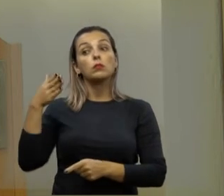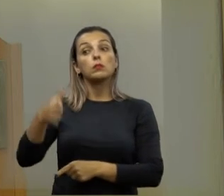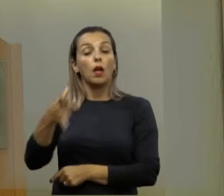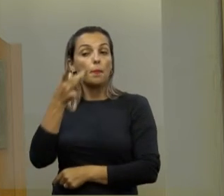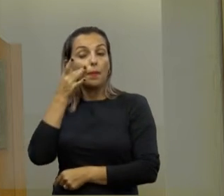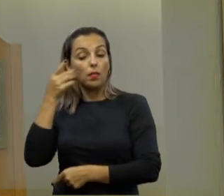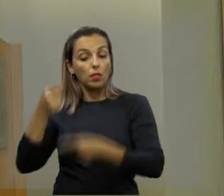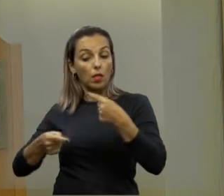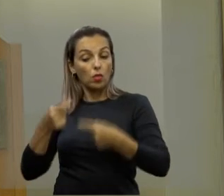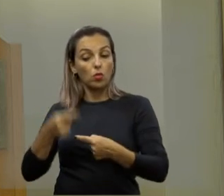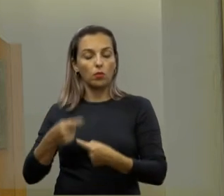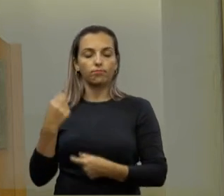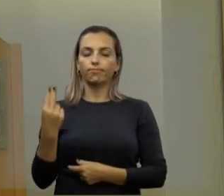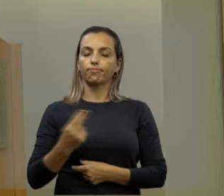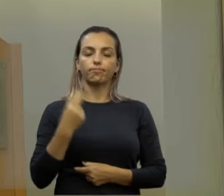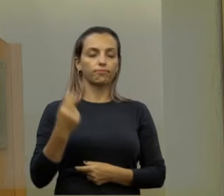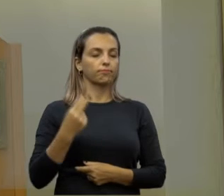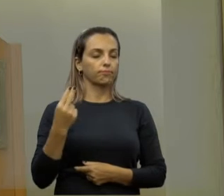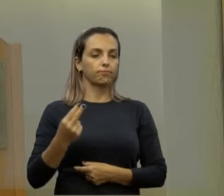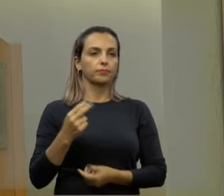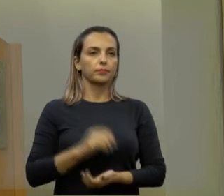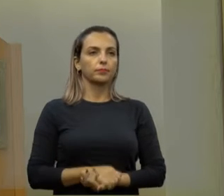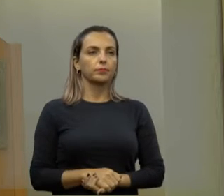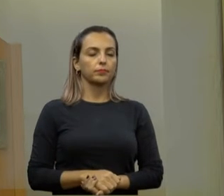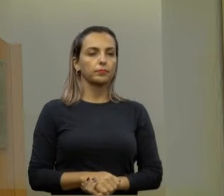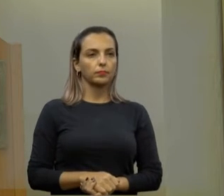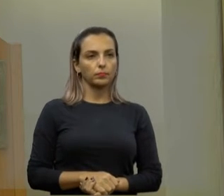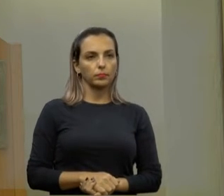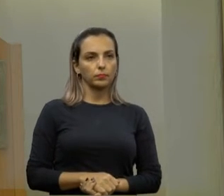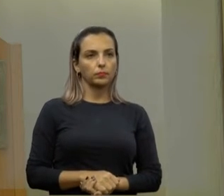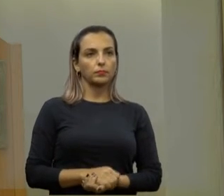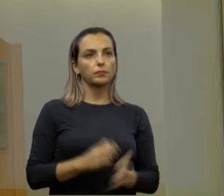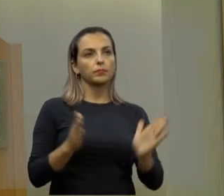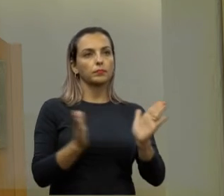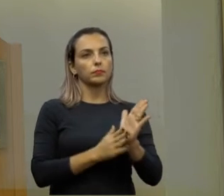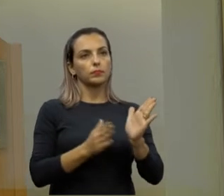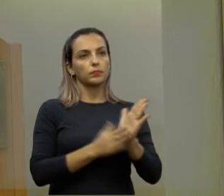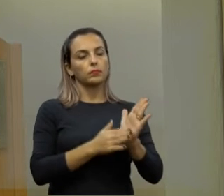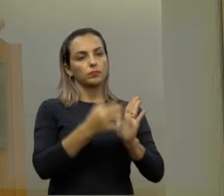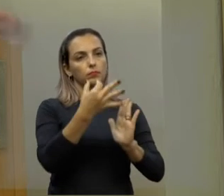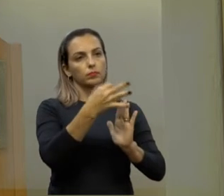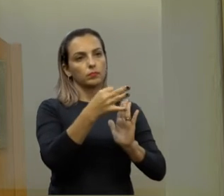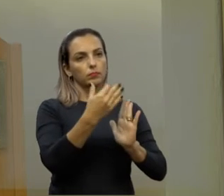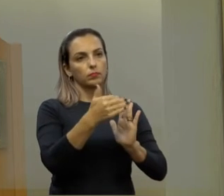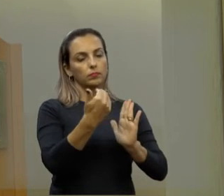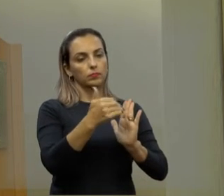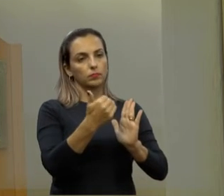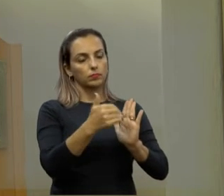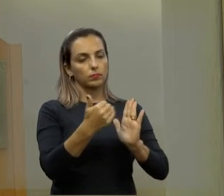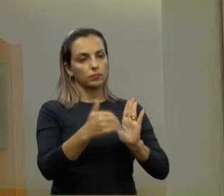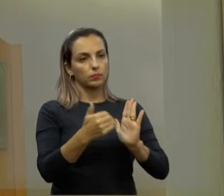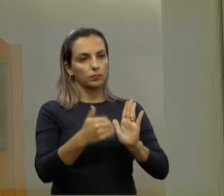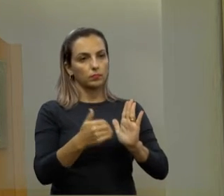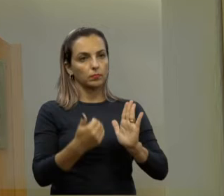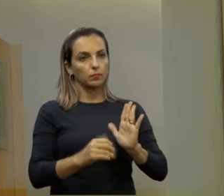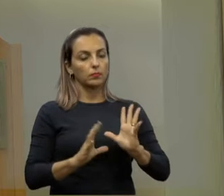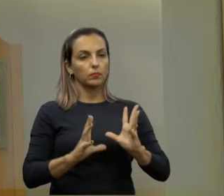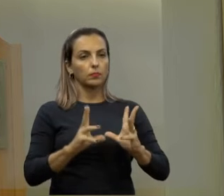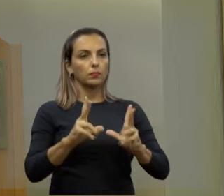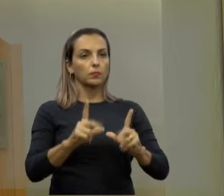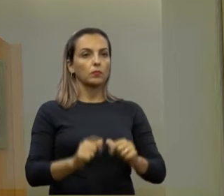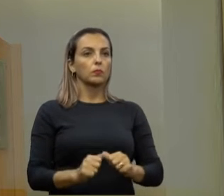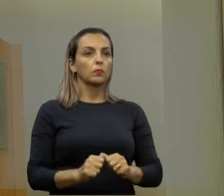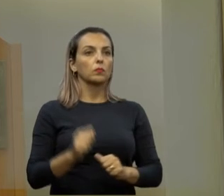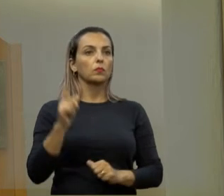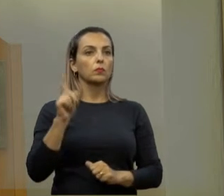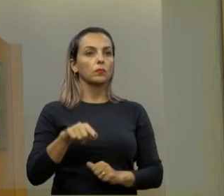contribuindo para elaboração deste texto final em todas as propostas que aqui estão e acho que é muito legal que a gente fale